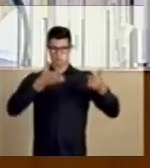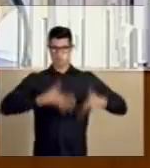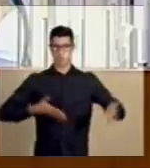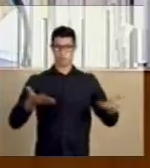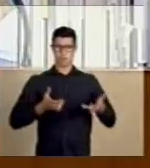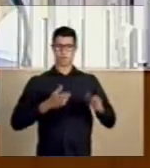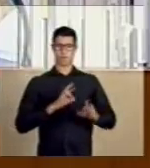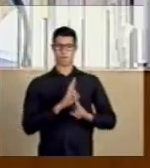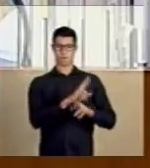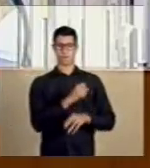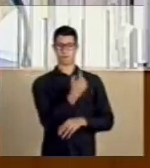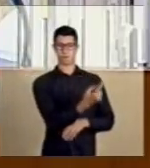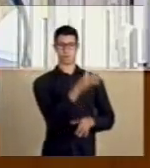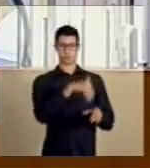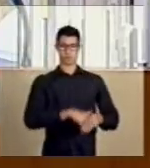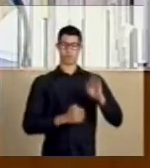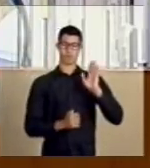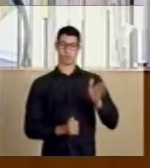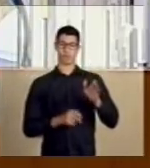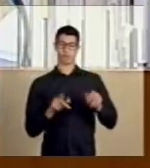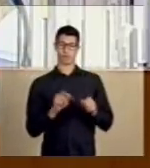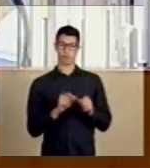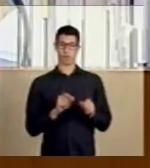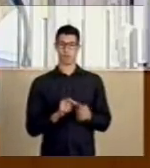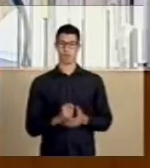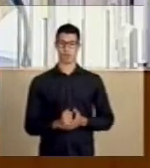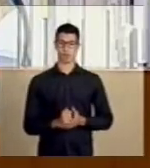no recurso extraordinário, nos votos que já foram até aqui tomados.